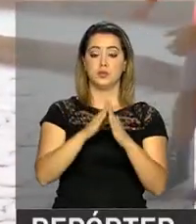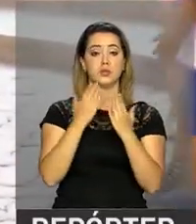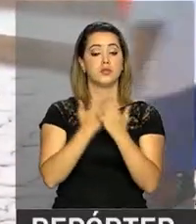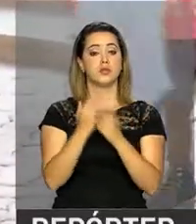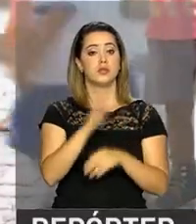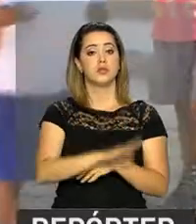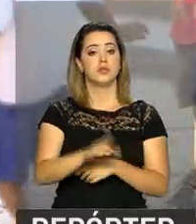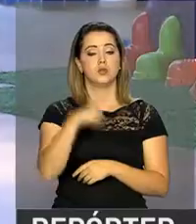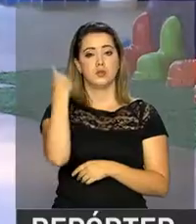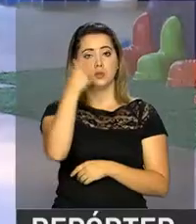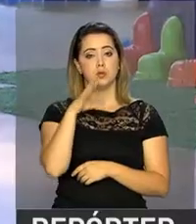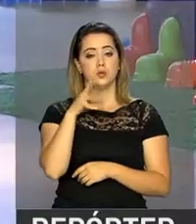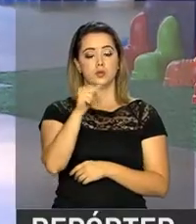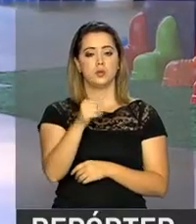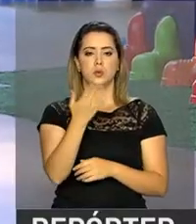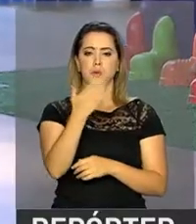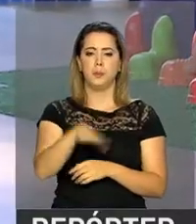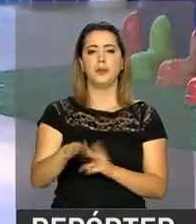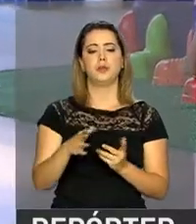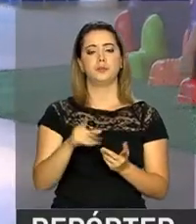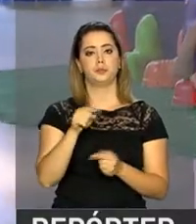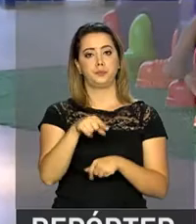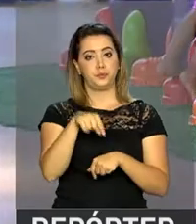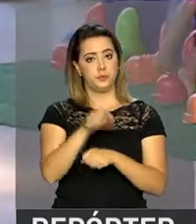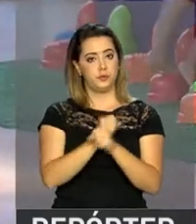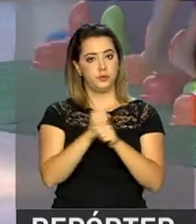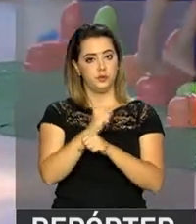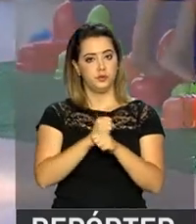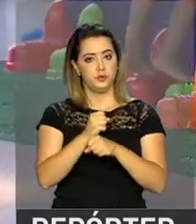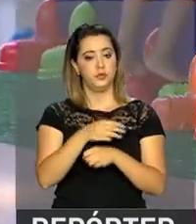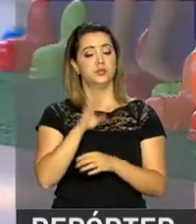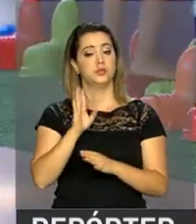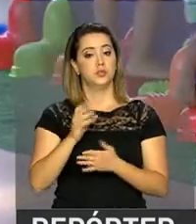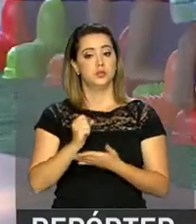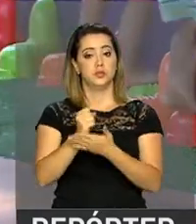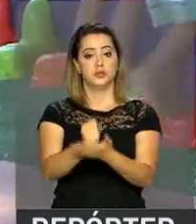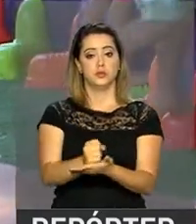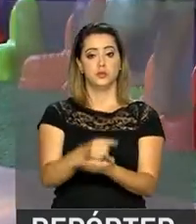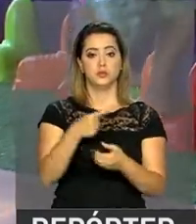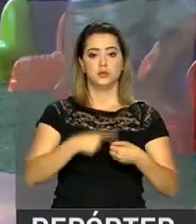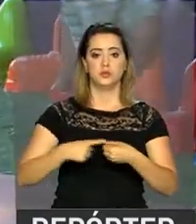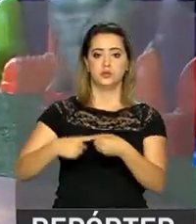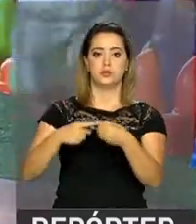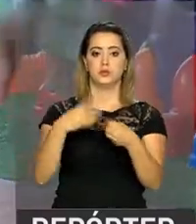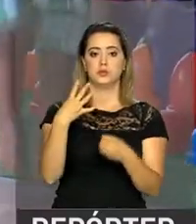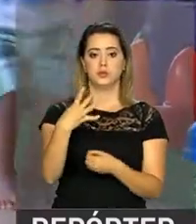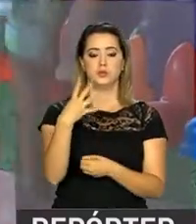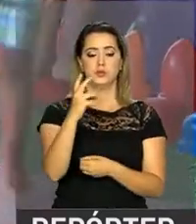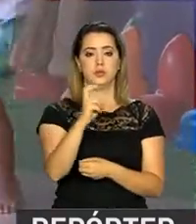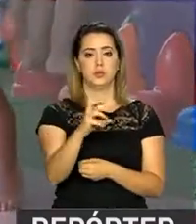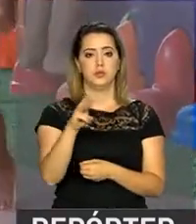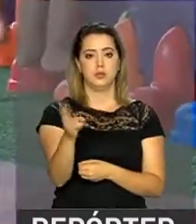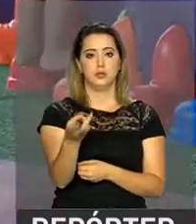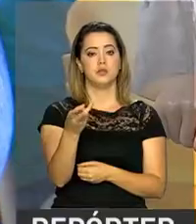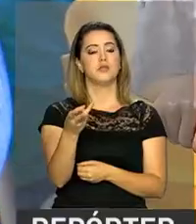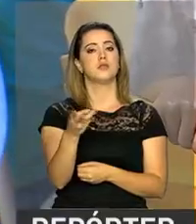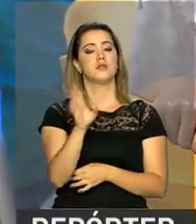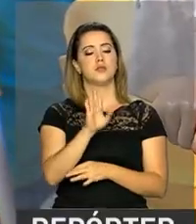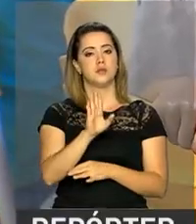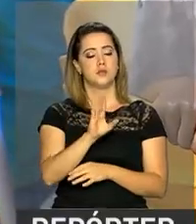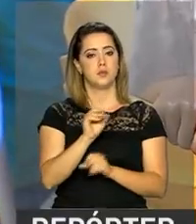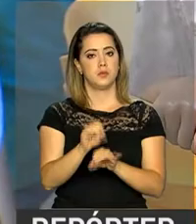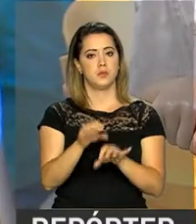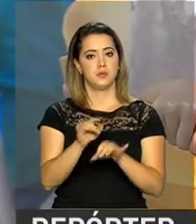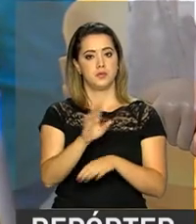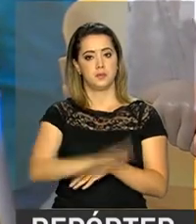integrais ou parciais. Neste ano, o Ministério da Educação já repassou aos municípios 45 milhões para a educação infantil.